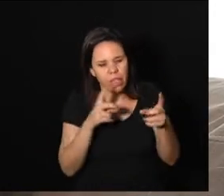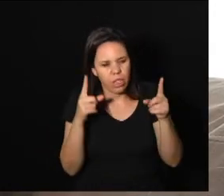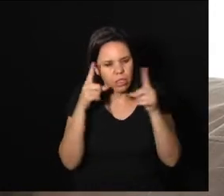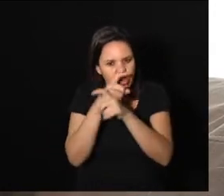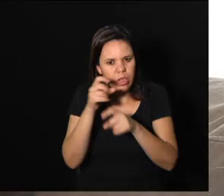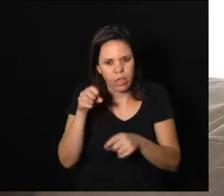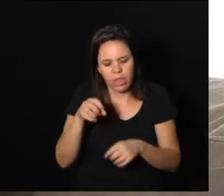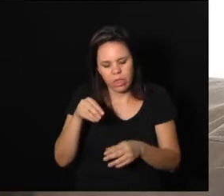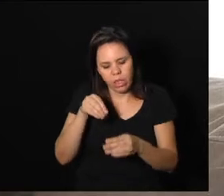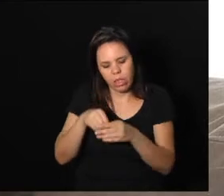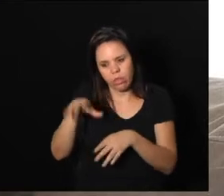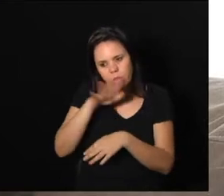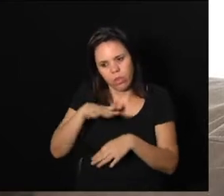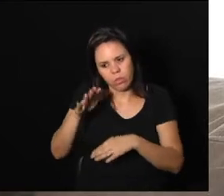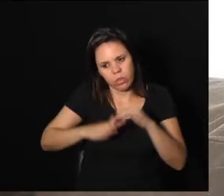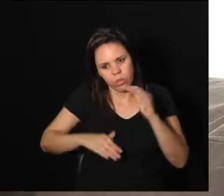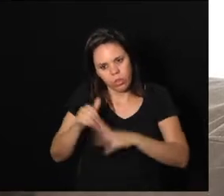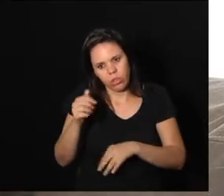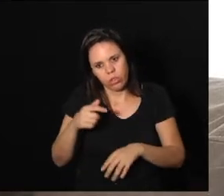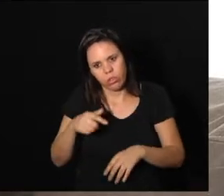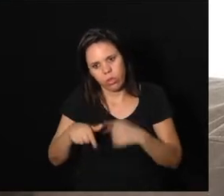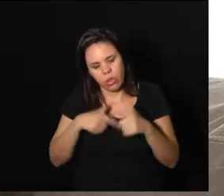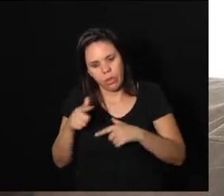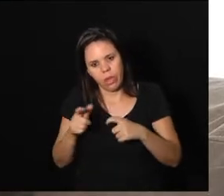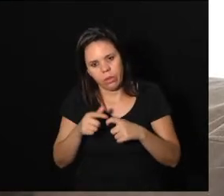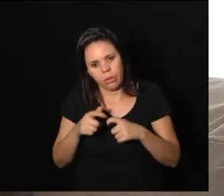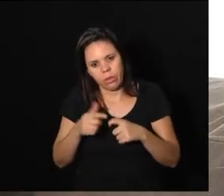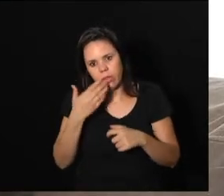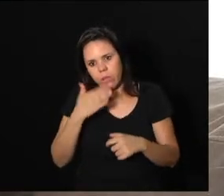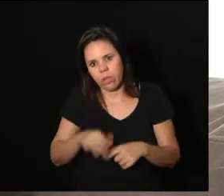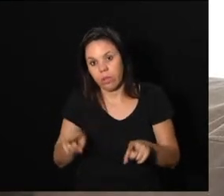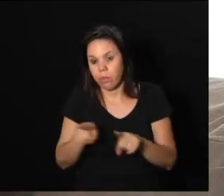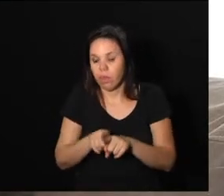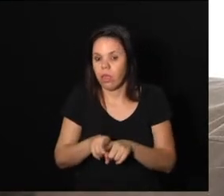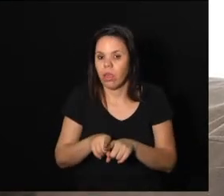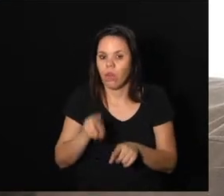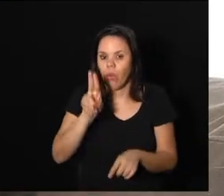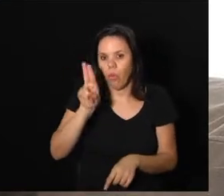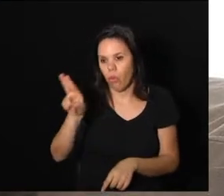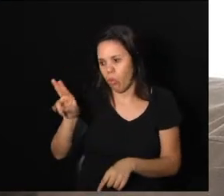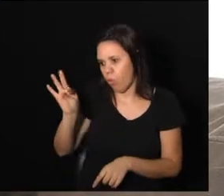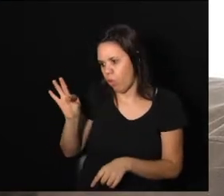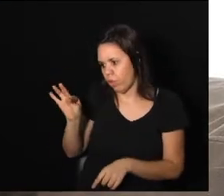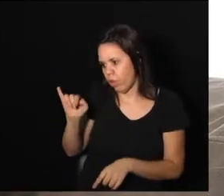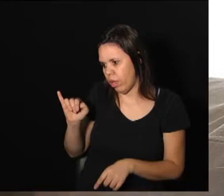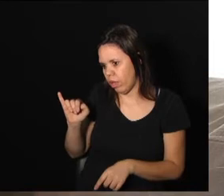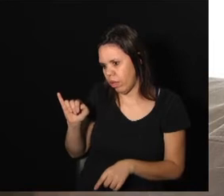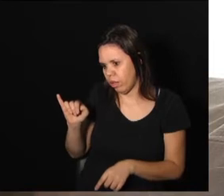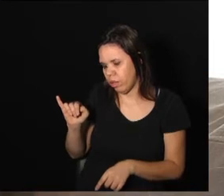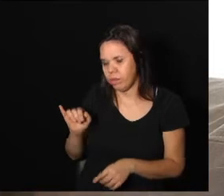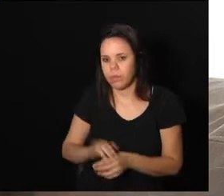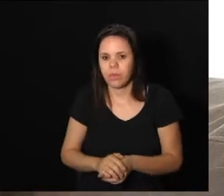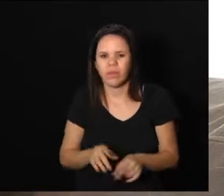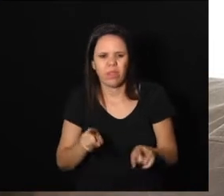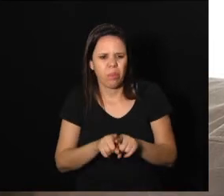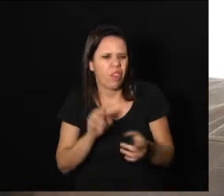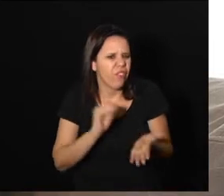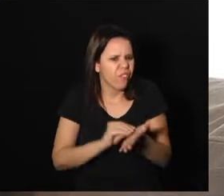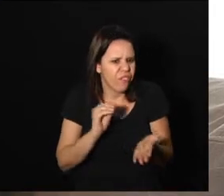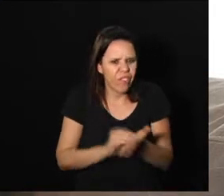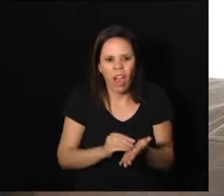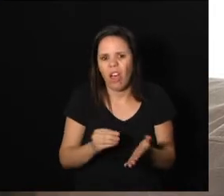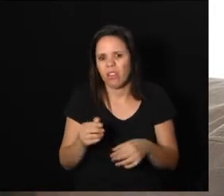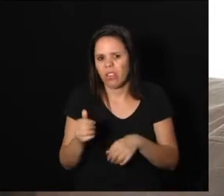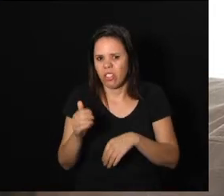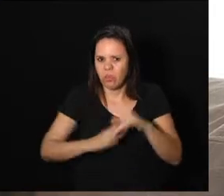observei dentro do meu trabalho como pediatra e dentro da UTI neonatal também. E também da carência de